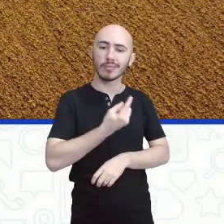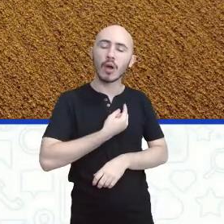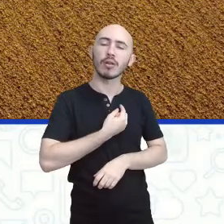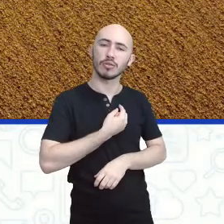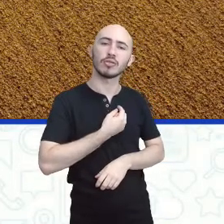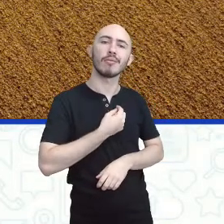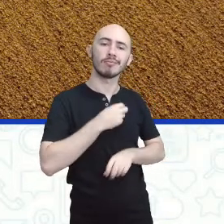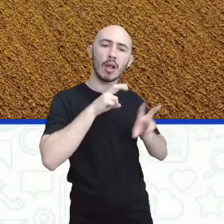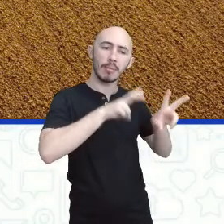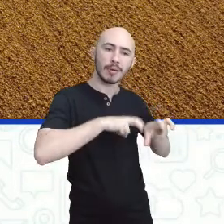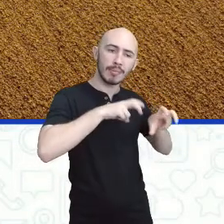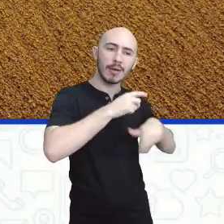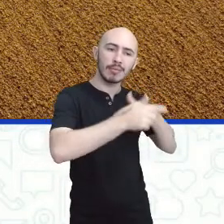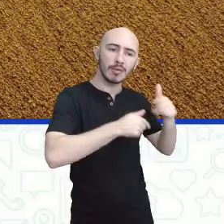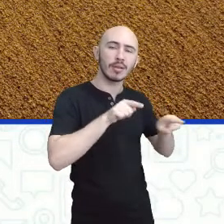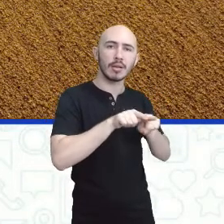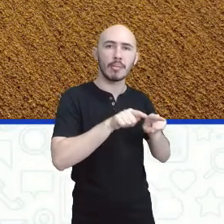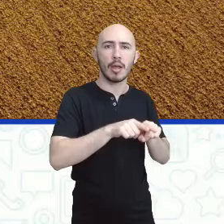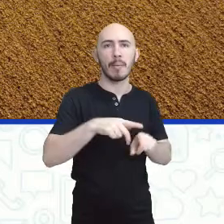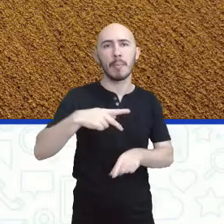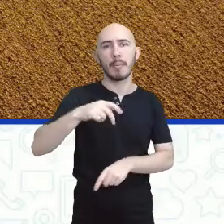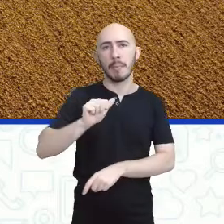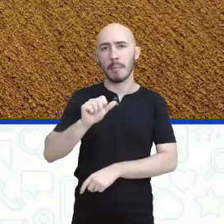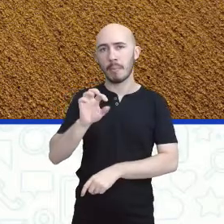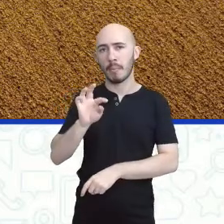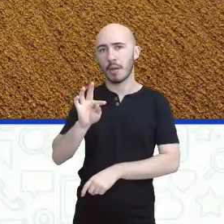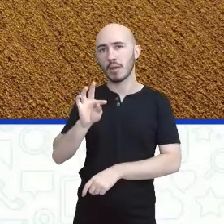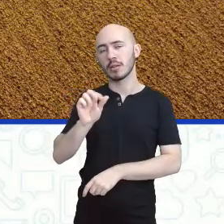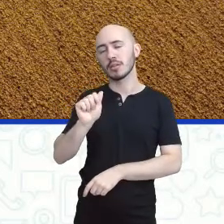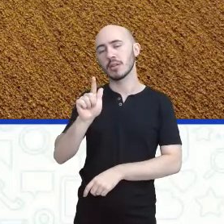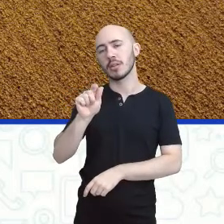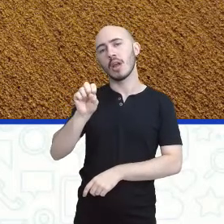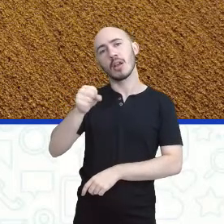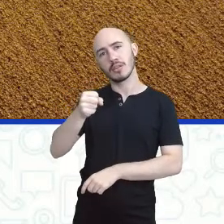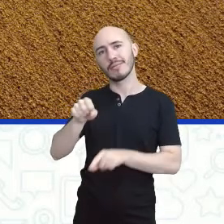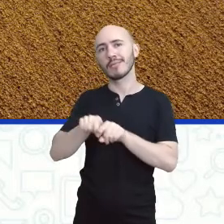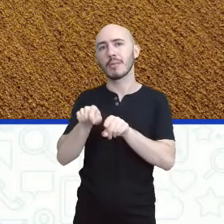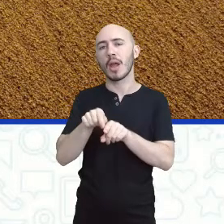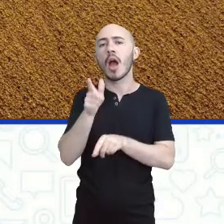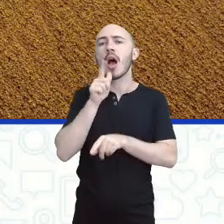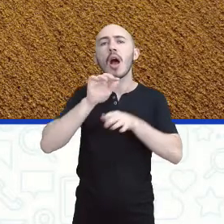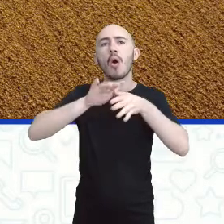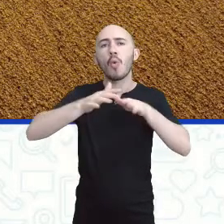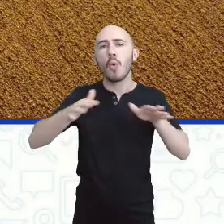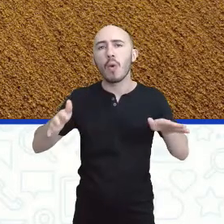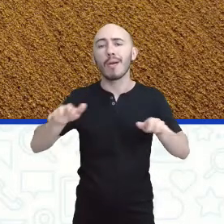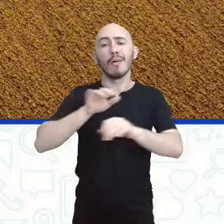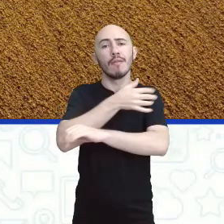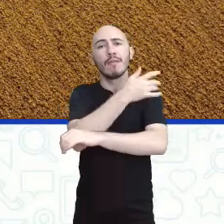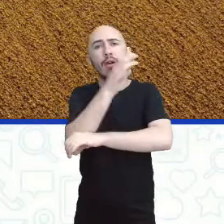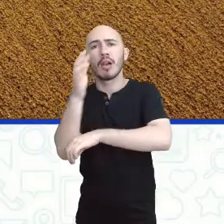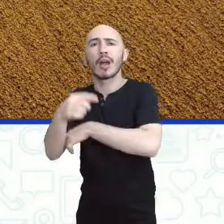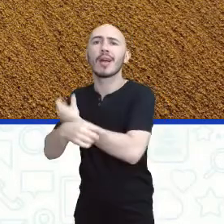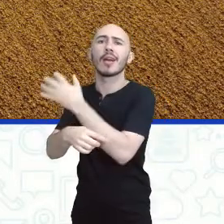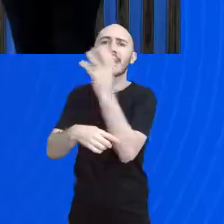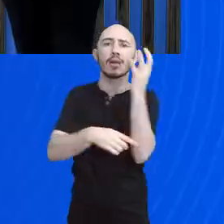as pastagens, oceanos, florestas, tudo que